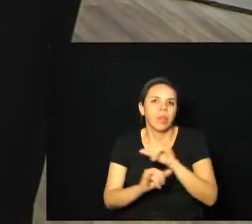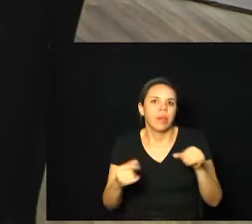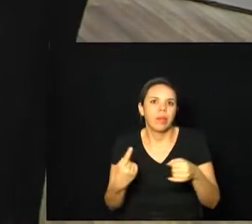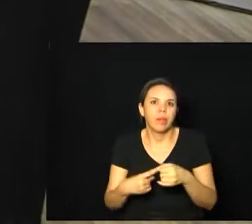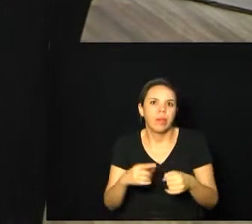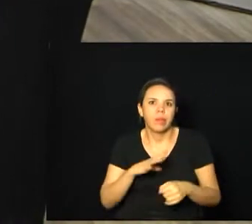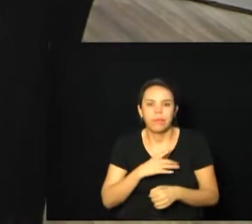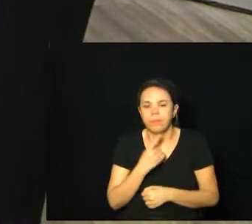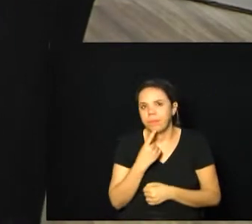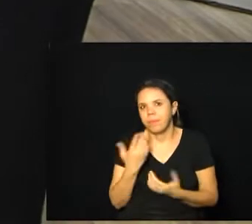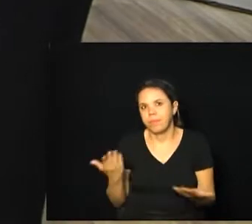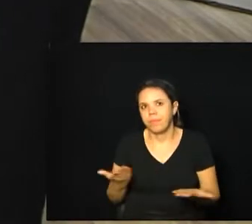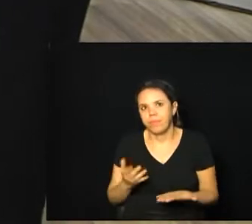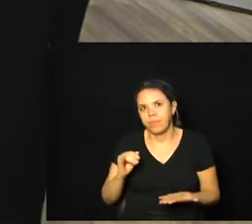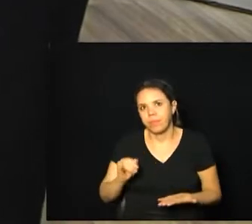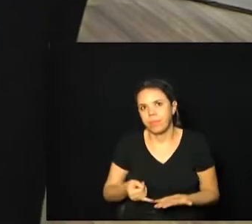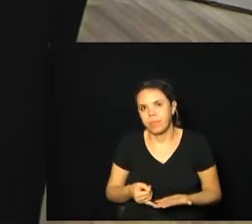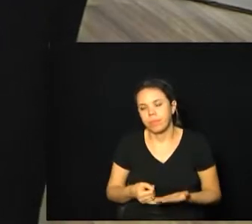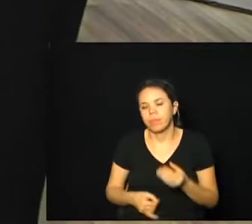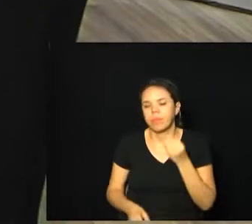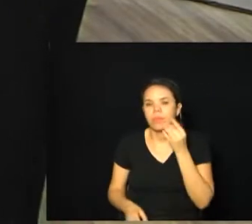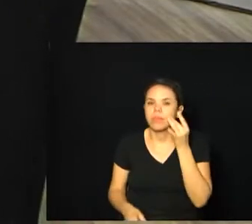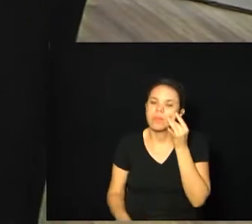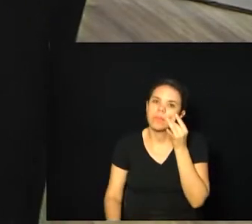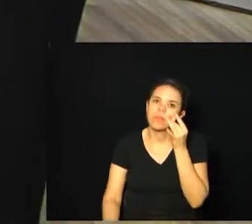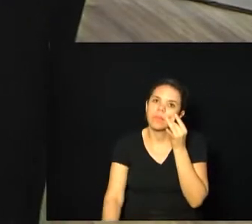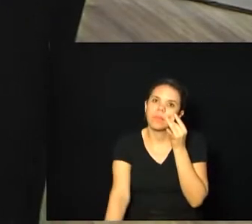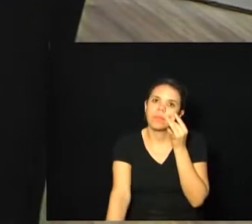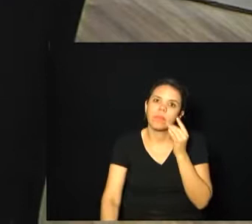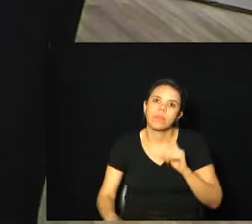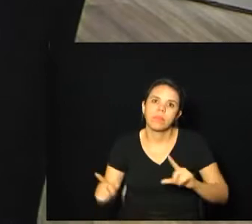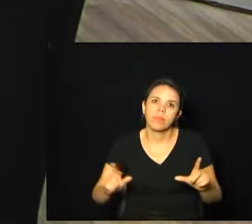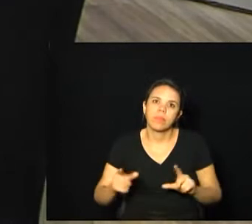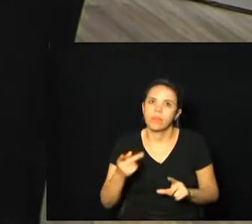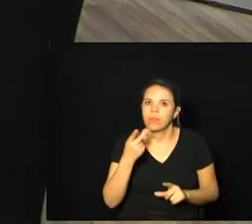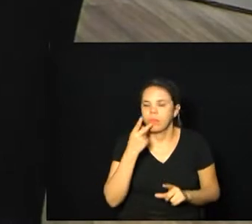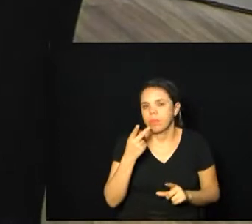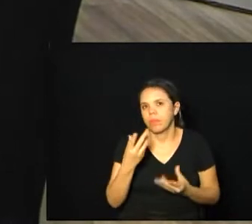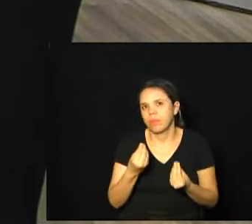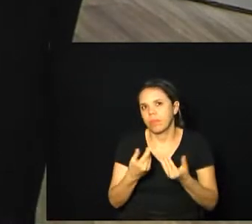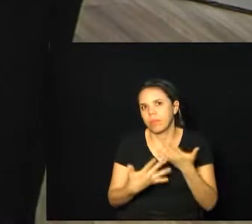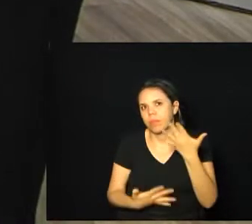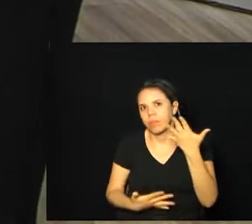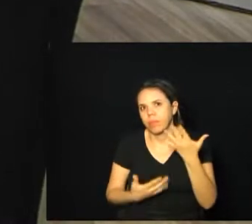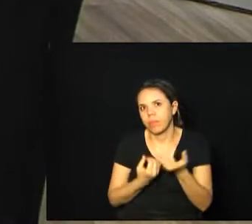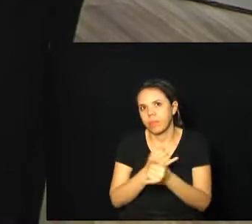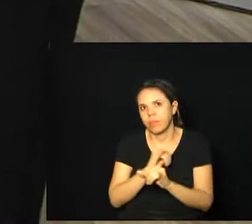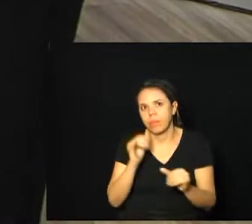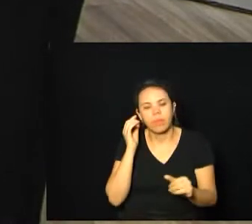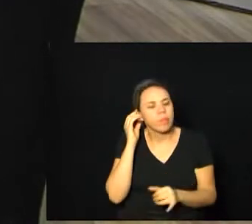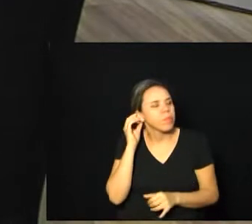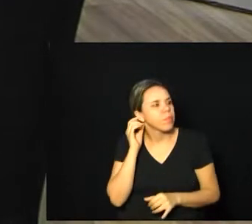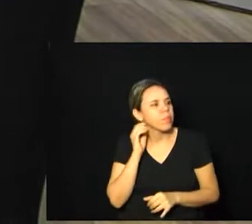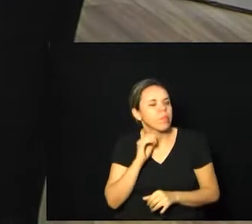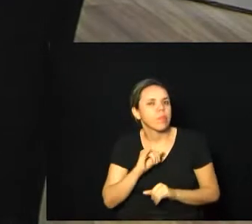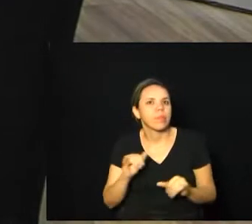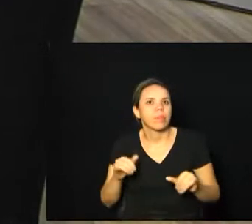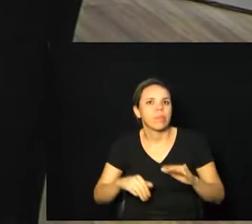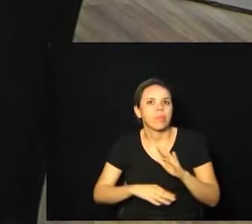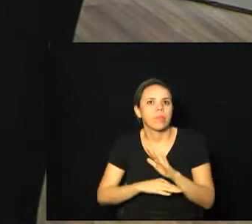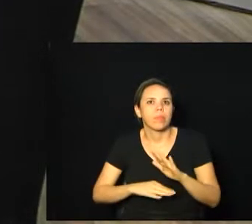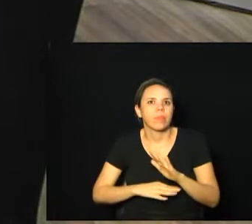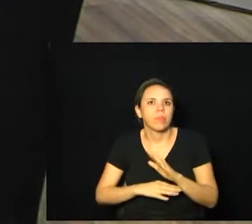na metrópole de Campinas. Já aproveito sua presença aqui nos nossos estúdios, porque nós temos muitas informações, muitas notícias